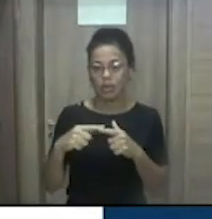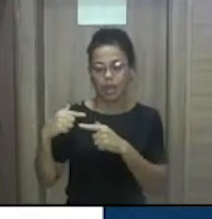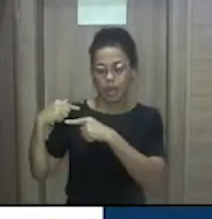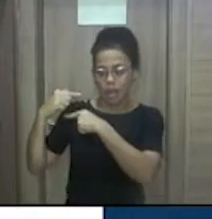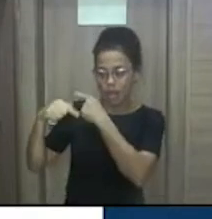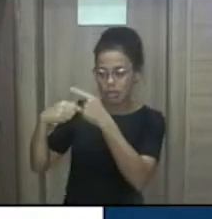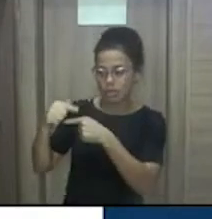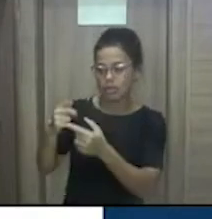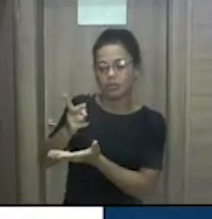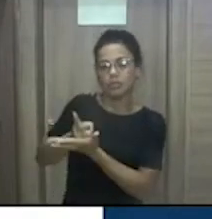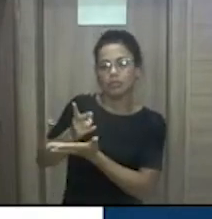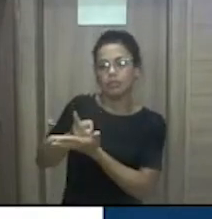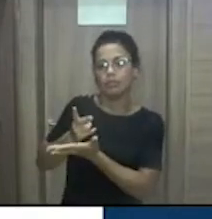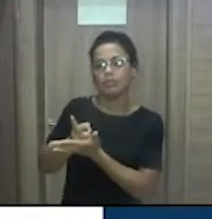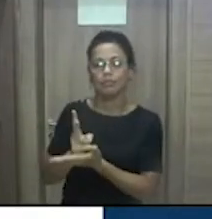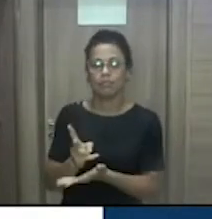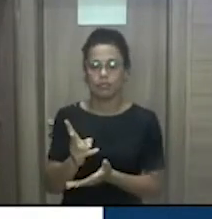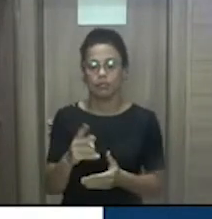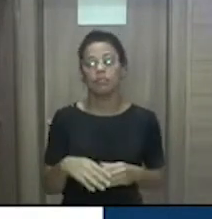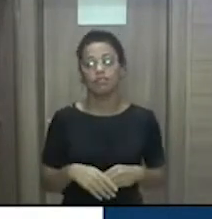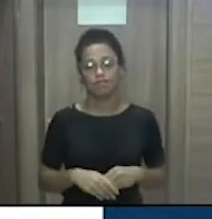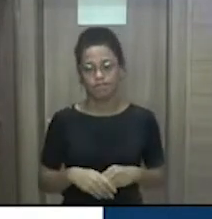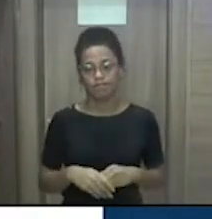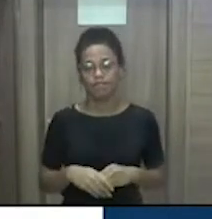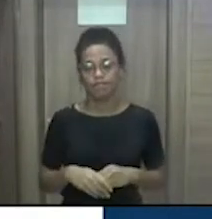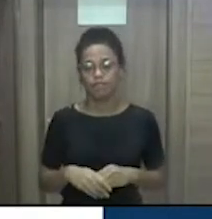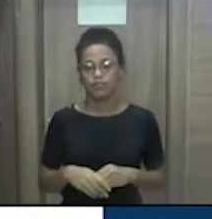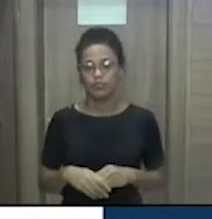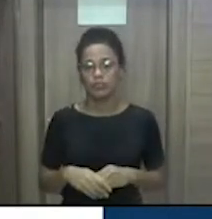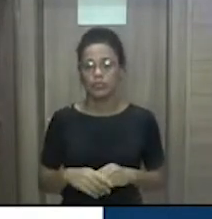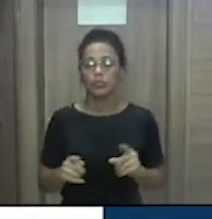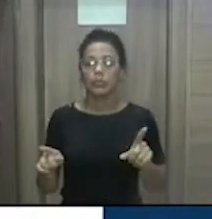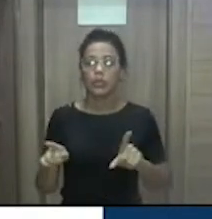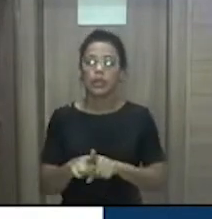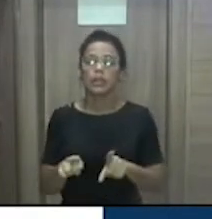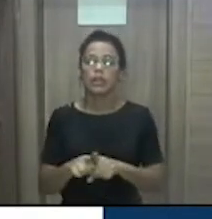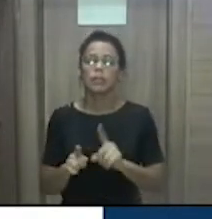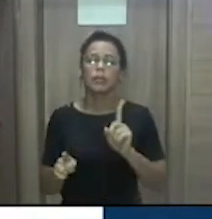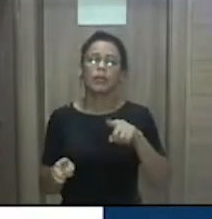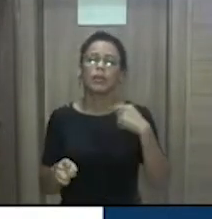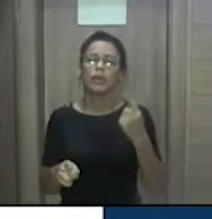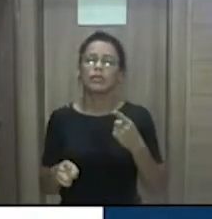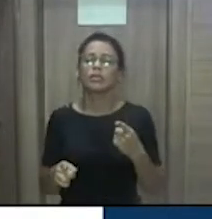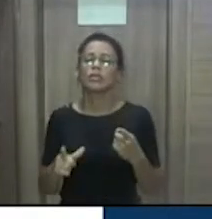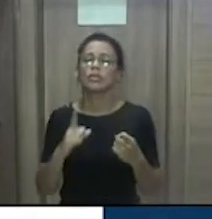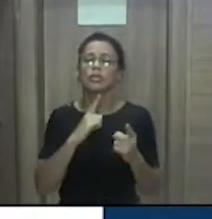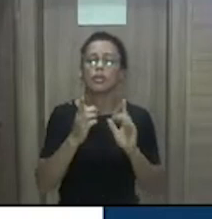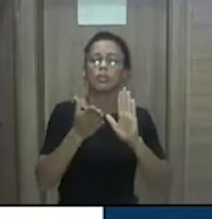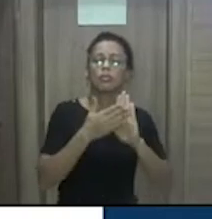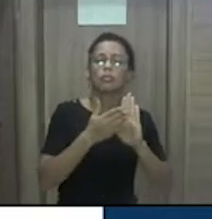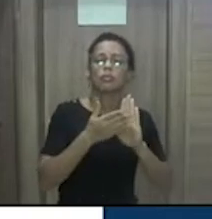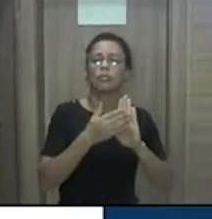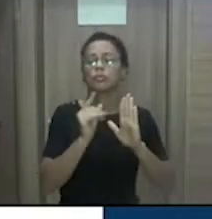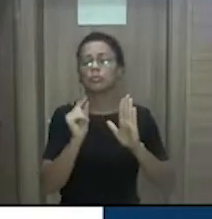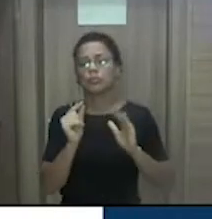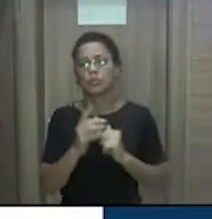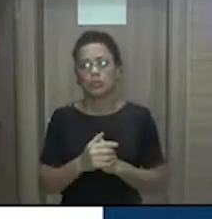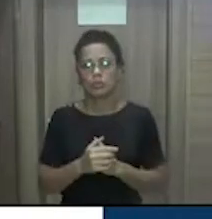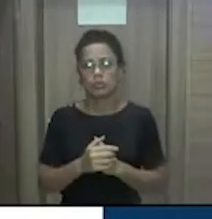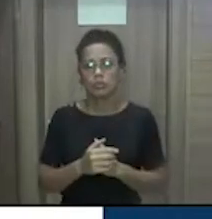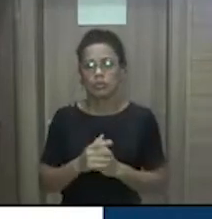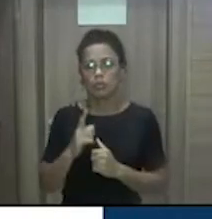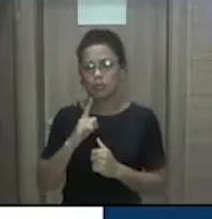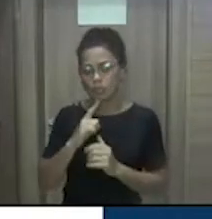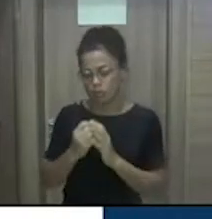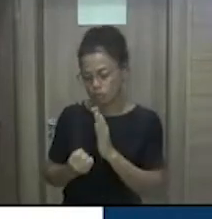muito fortemente. E também a gente está propondo que haja, portanto, uma proporção mínima de produção